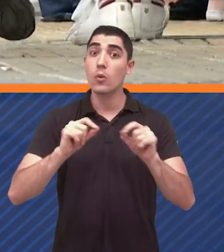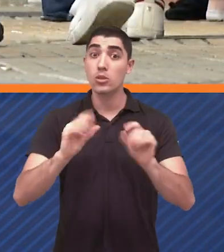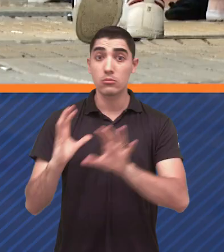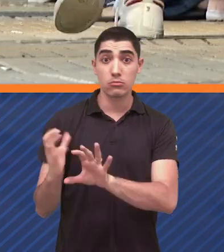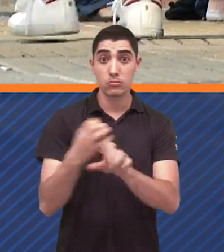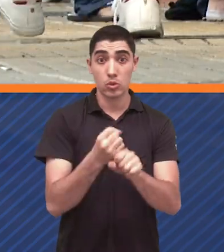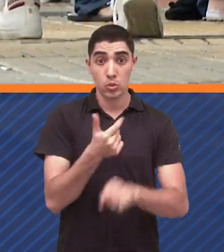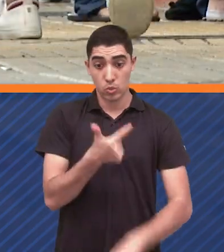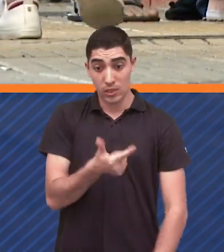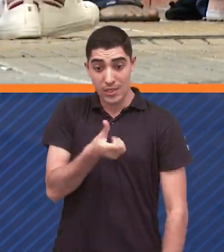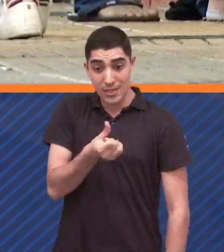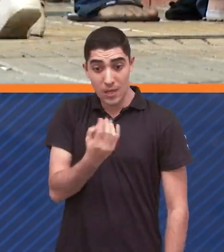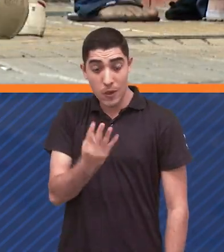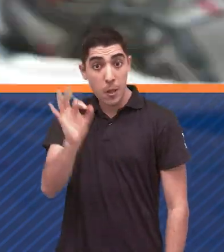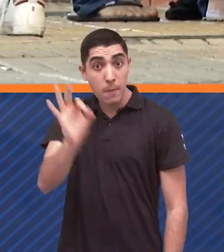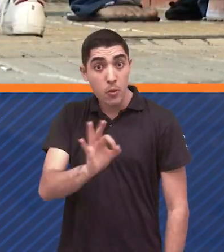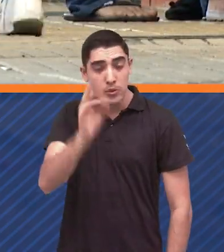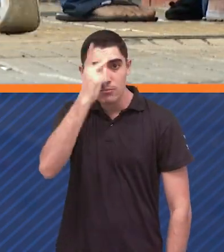de